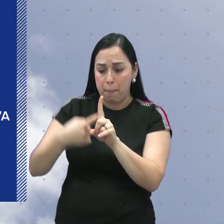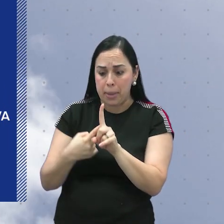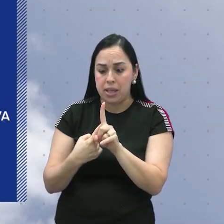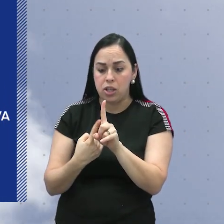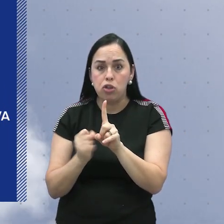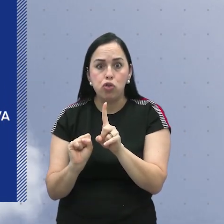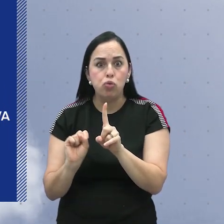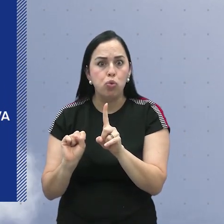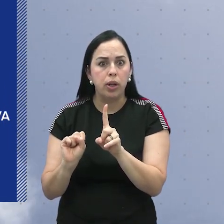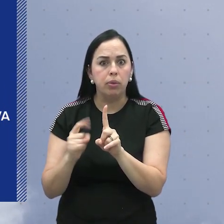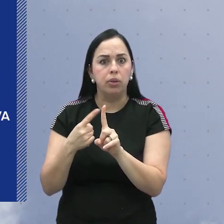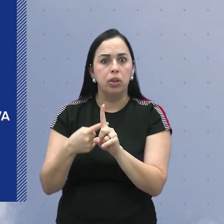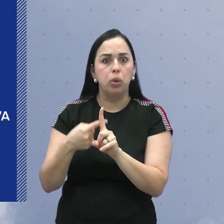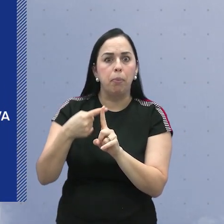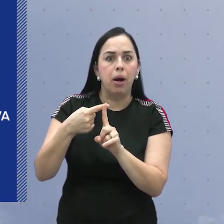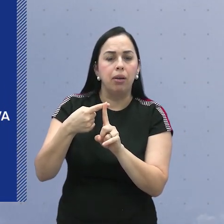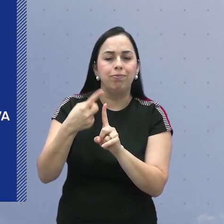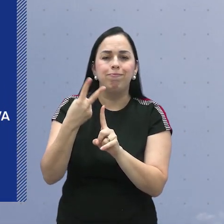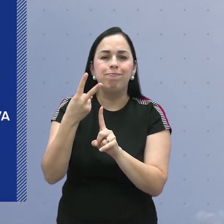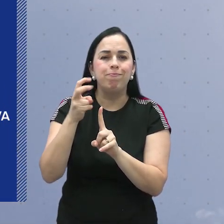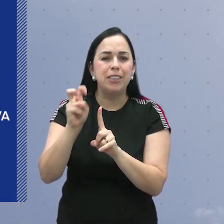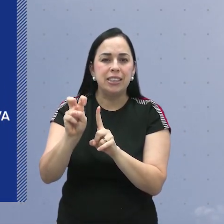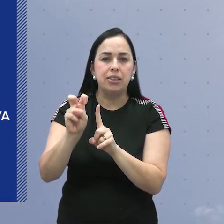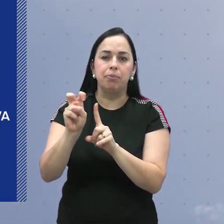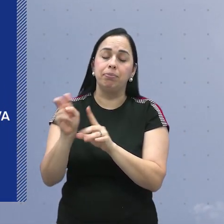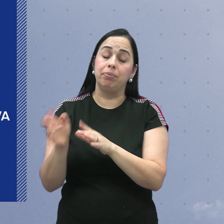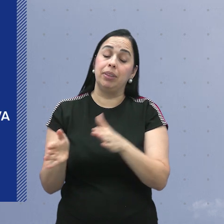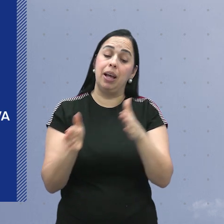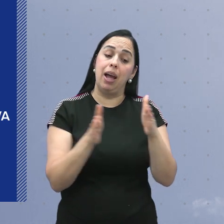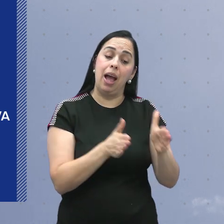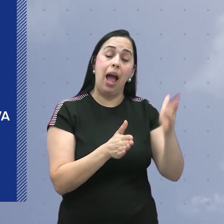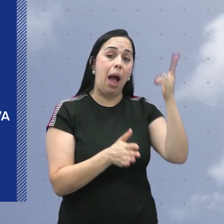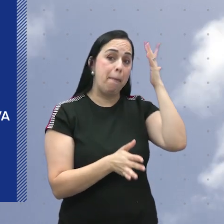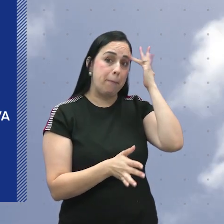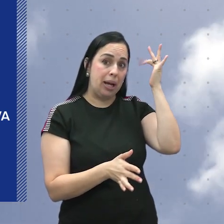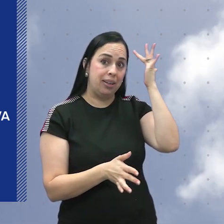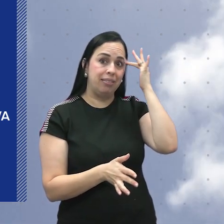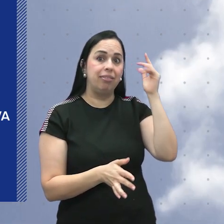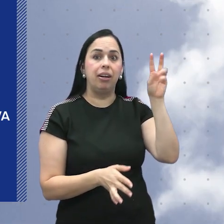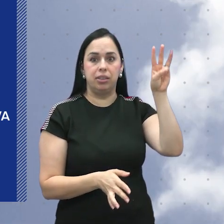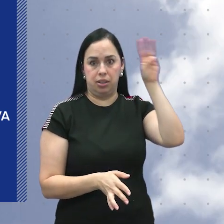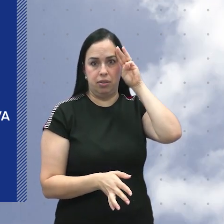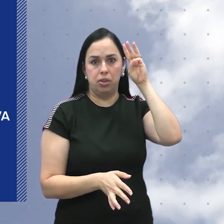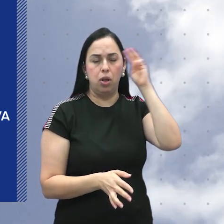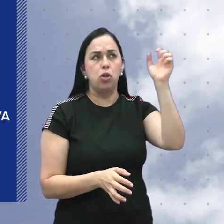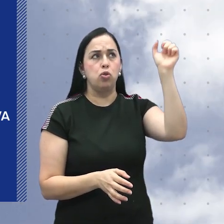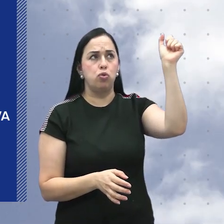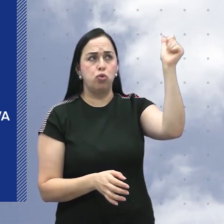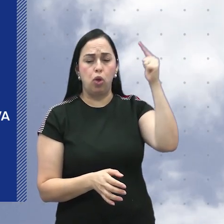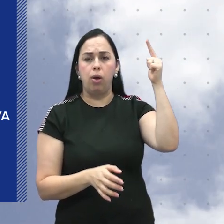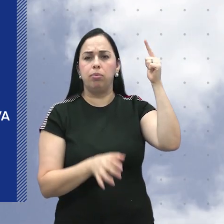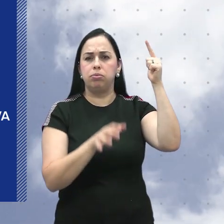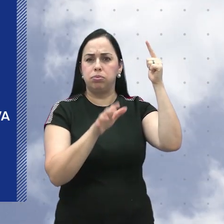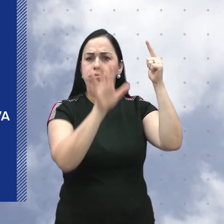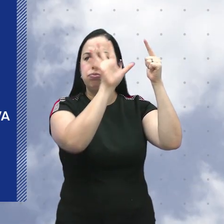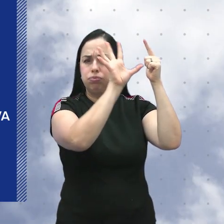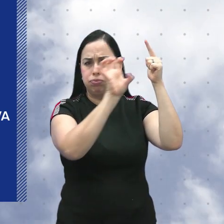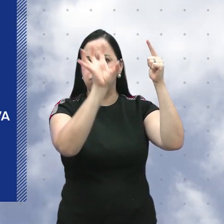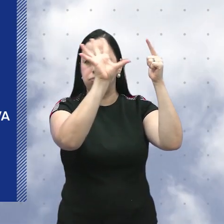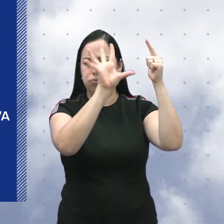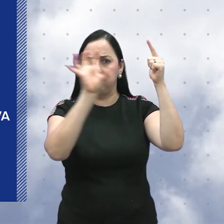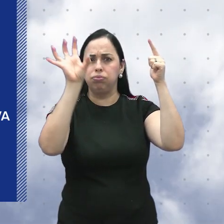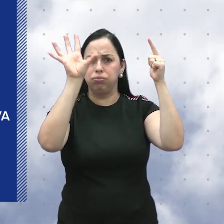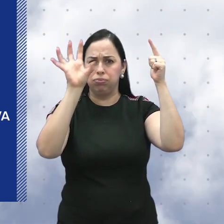mínima é de 18 e a máxima não deve passar dos 25 graus. Já amanhã, terça-feira, o sol deve aparecer